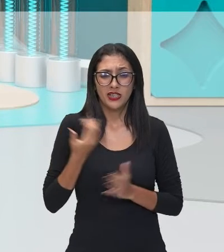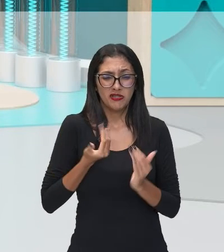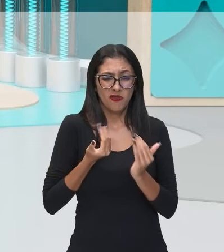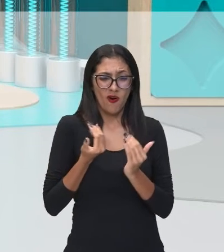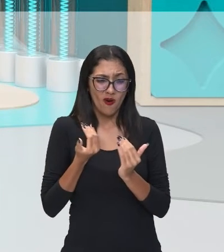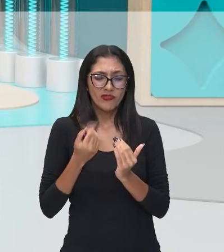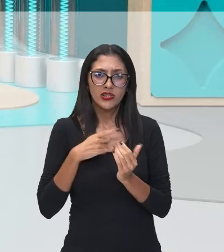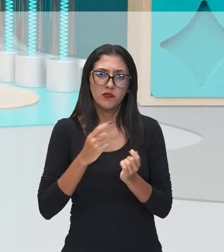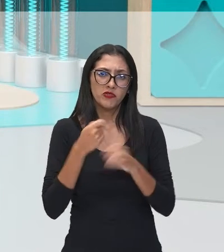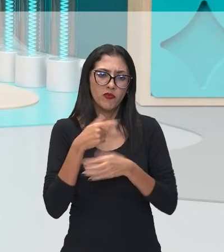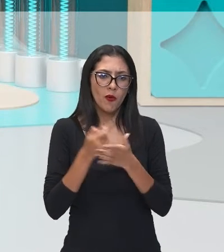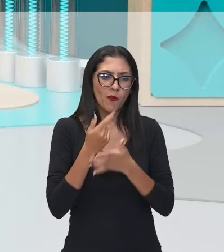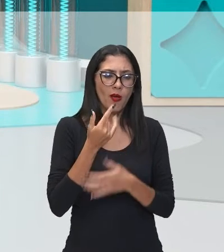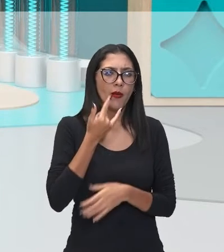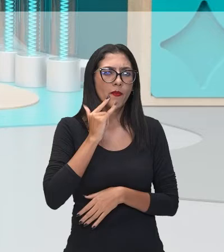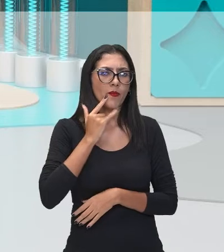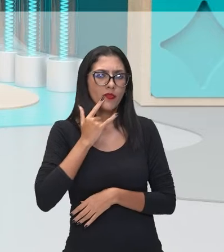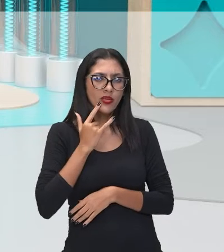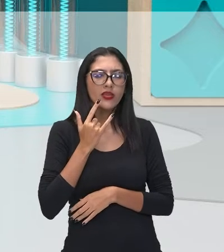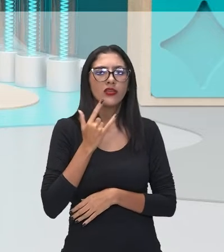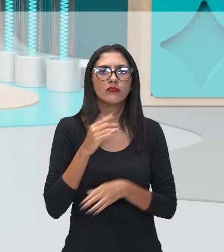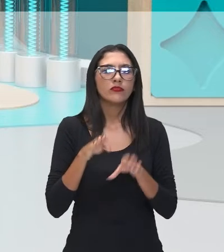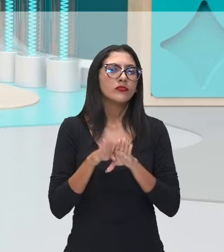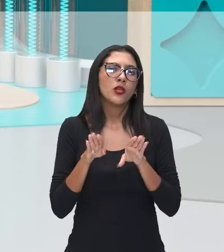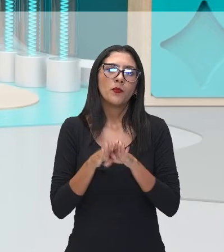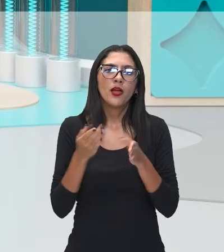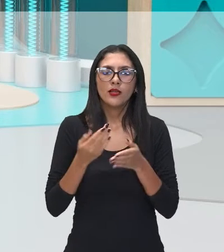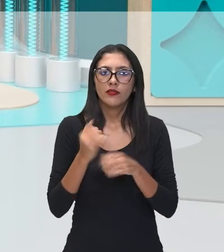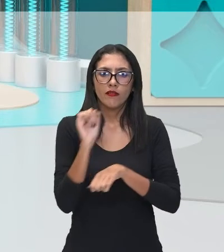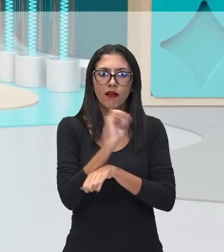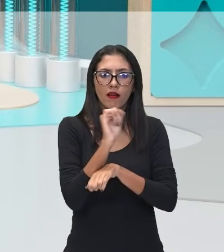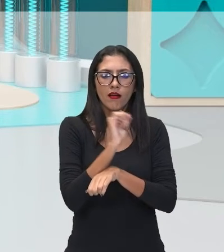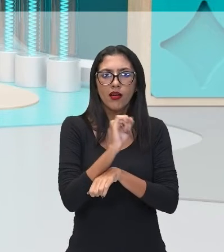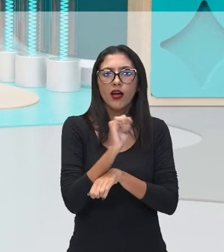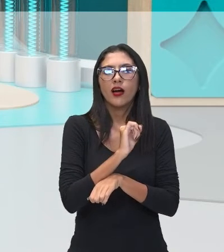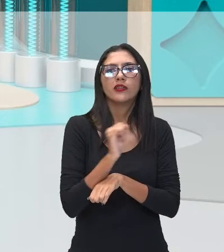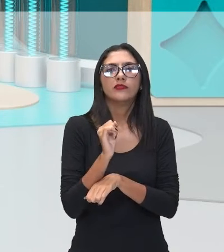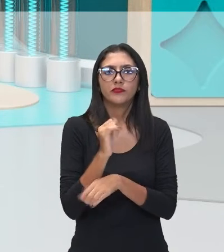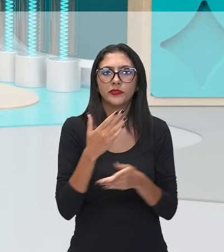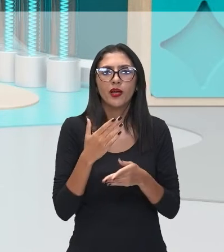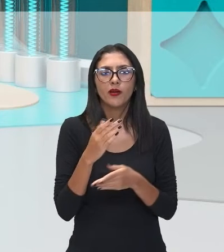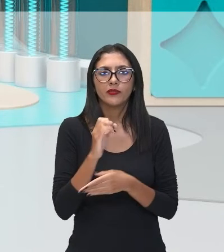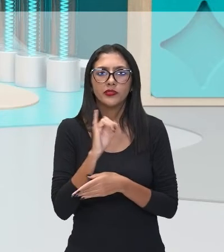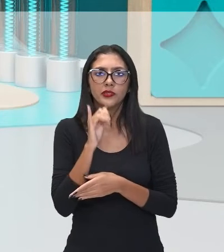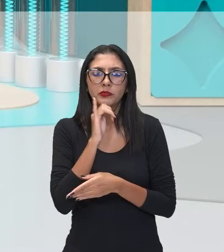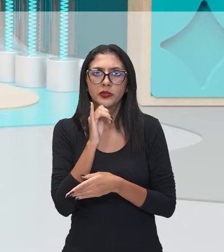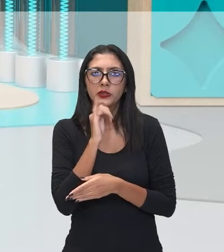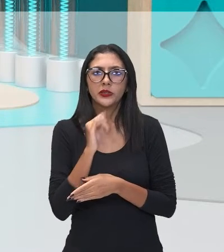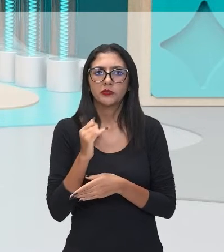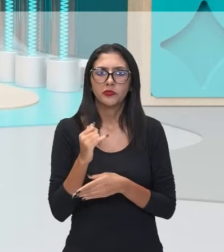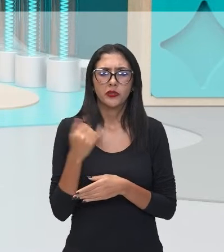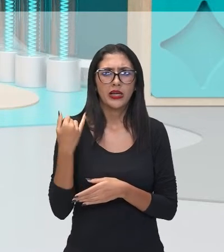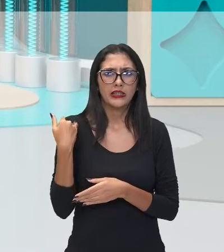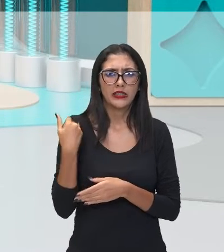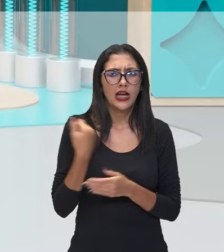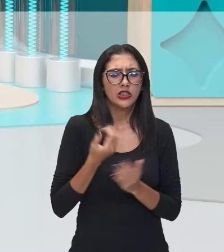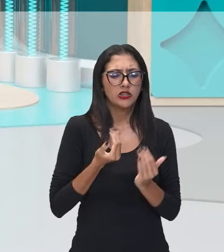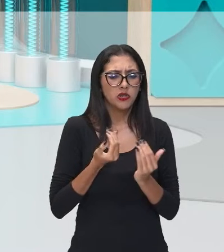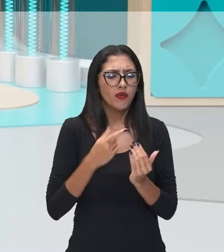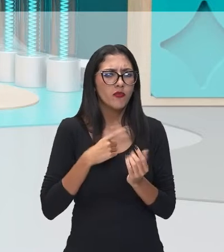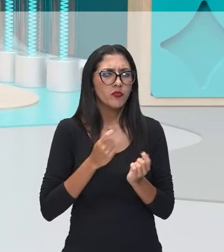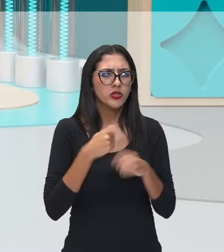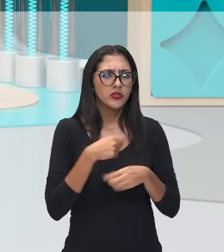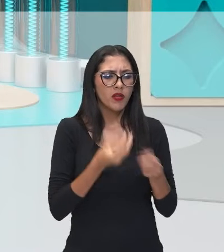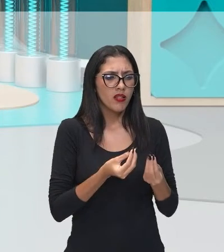bebidas alcoólicas e também possam dirigir. Dirigindo carros, se jovens podem dirigir, então mais cedo vão ganhar carros,